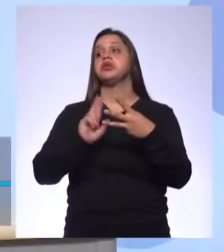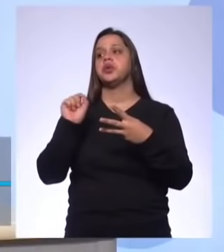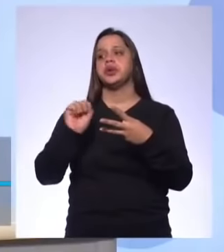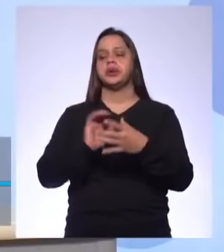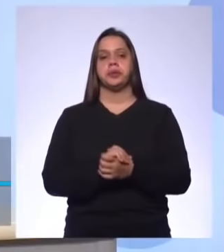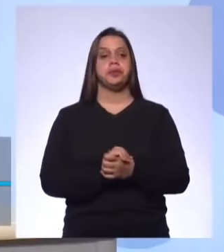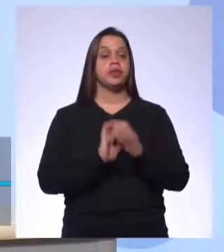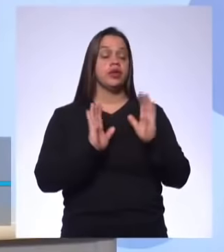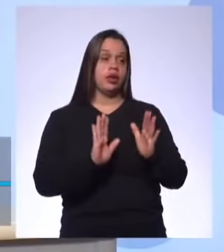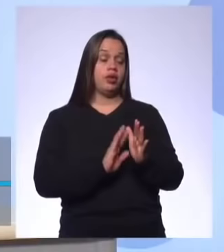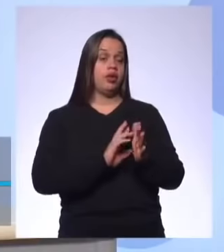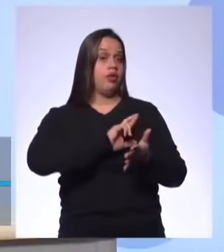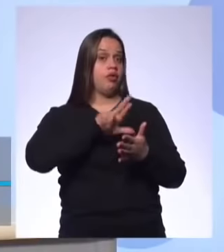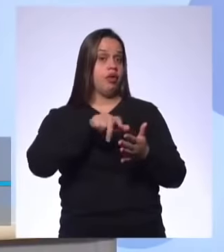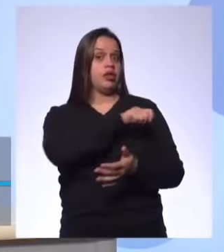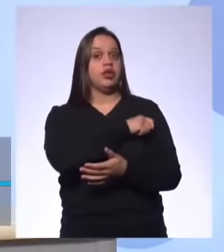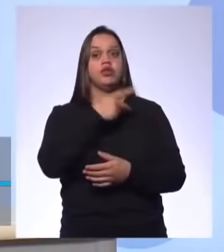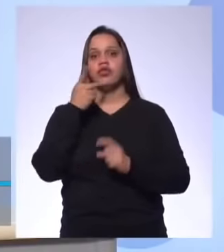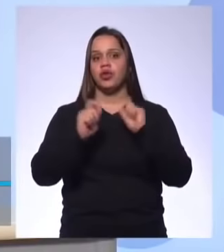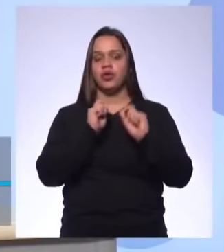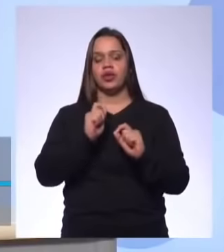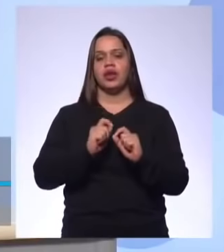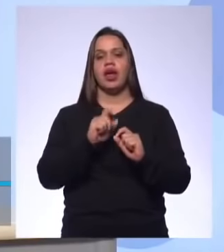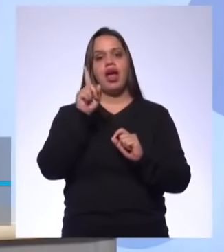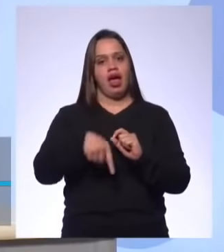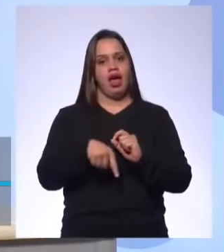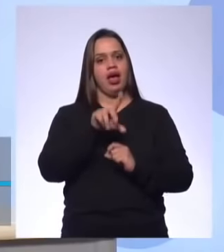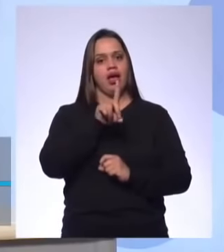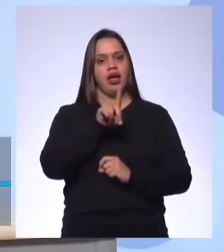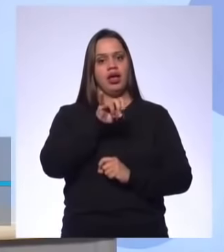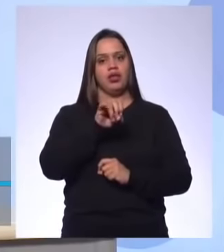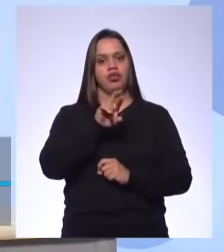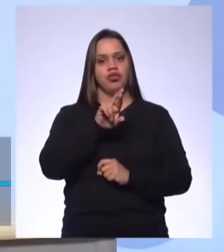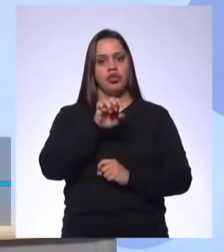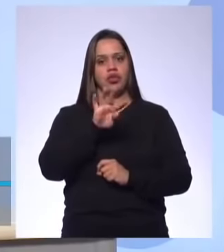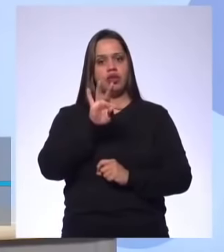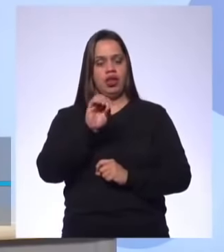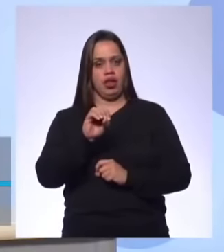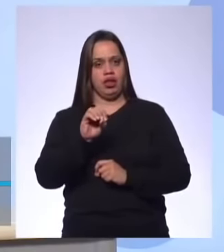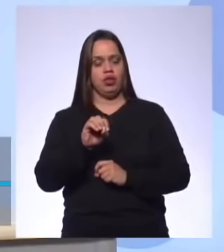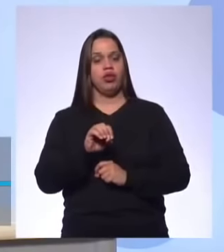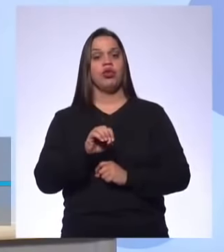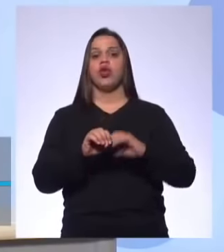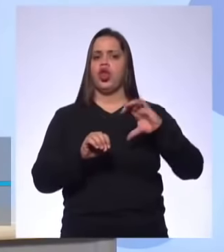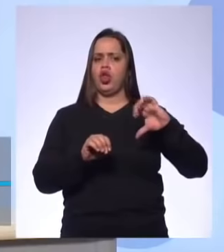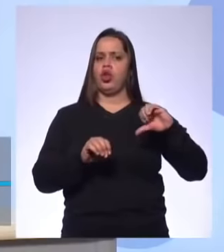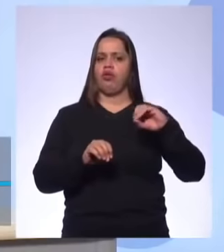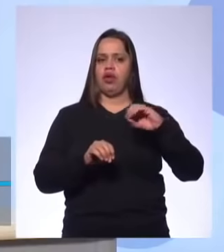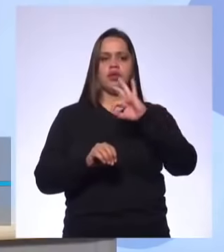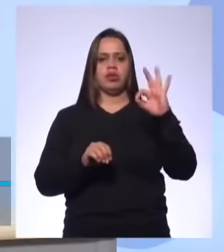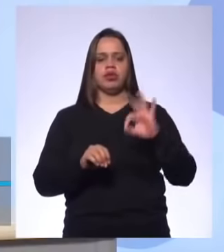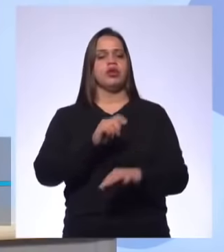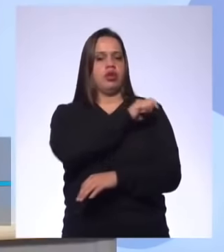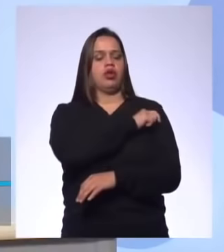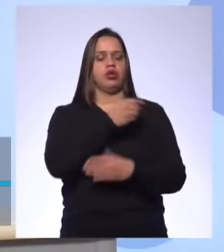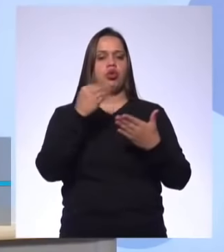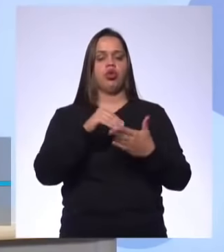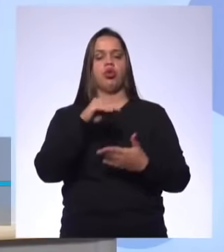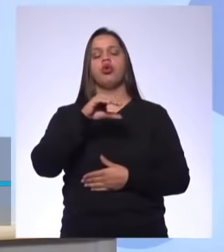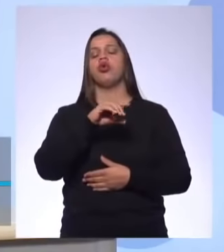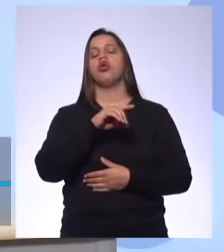3, vários pontuaram direto. Aliás, né, 90% colocou o discurso direto. E